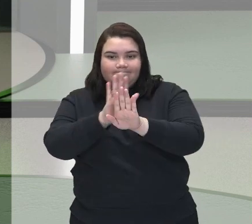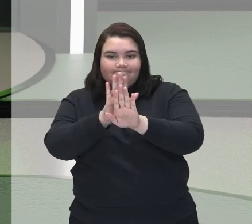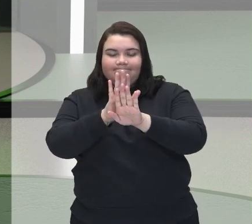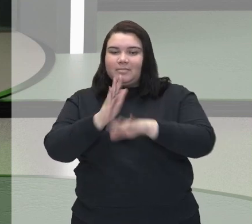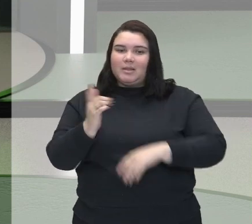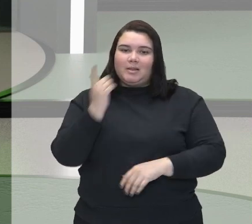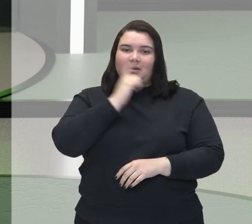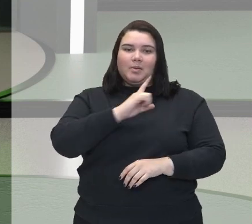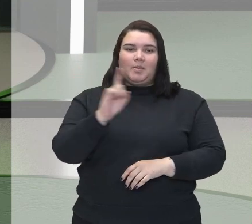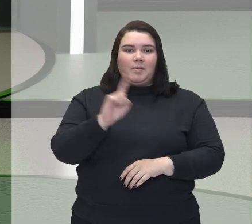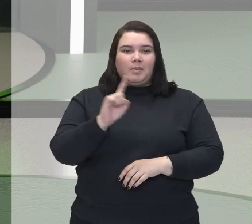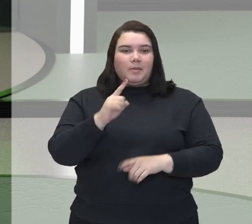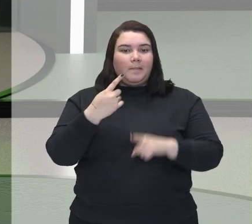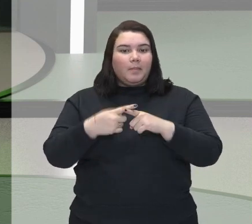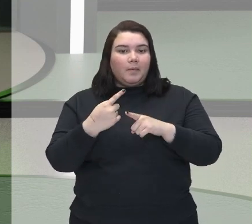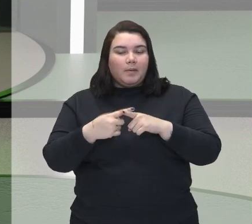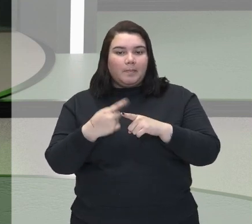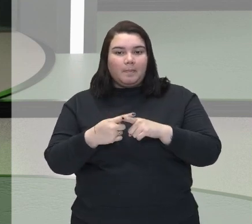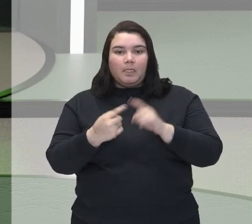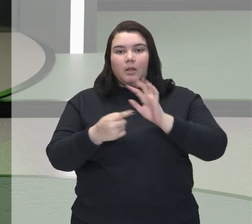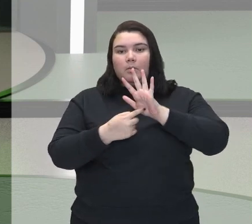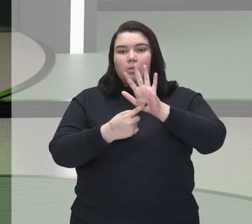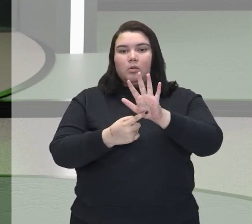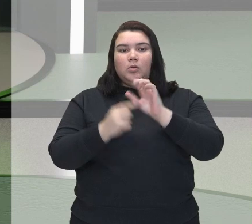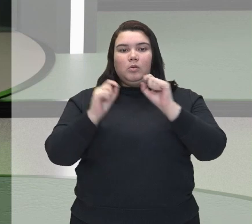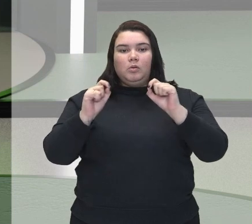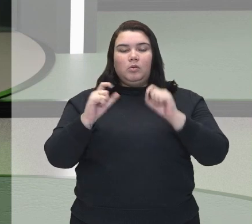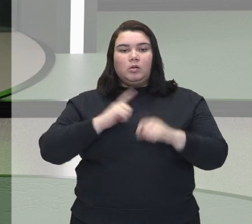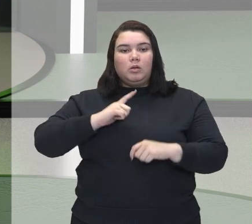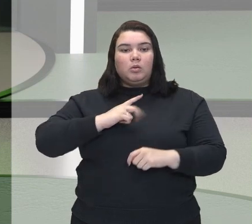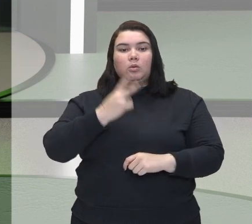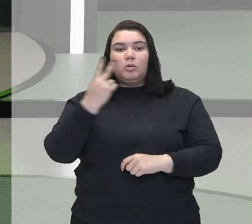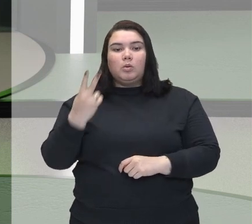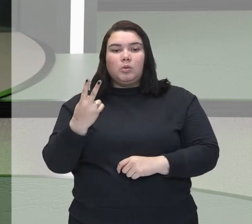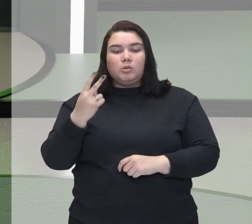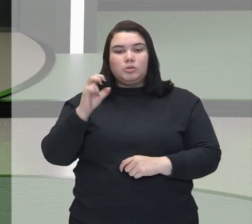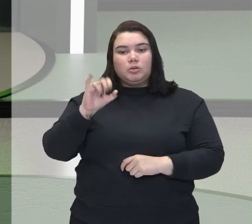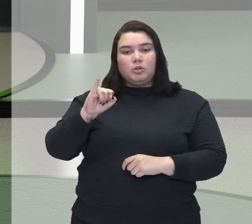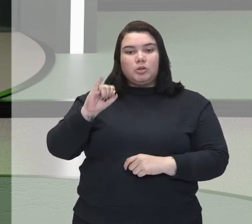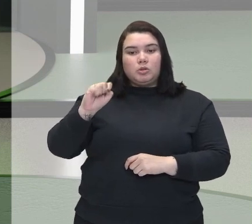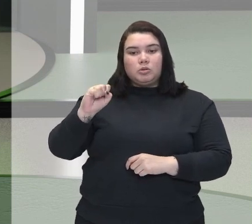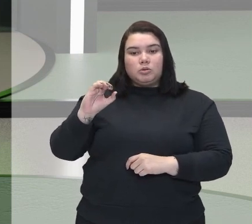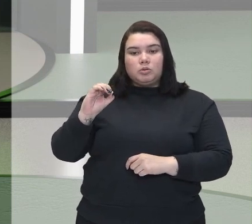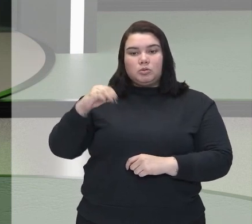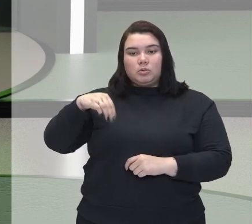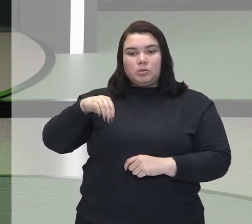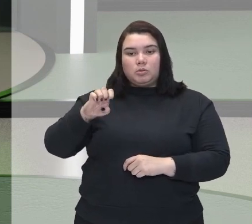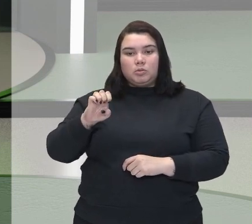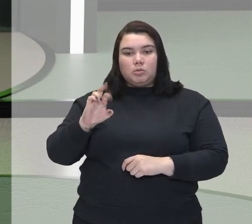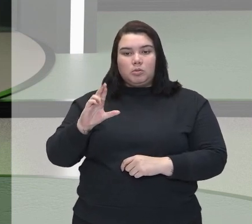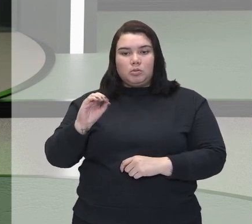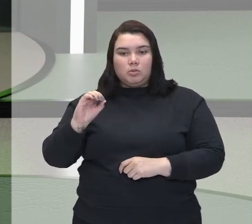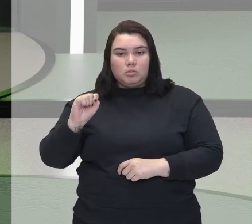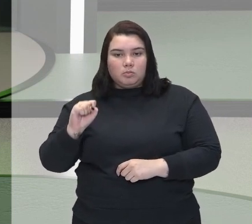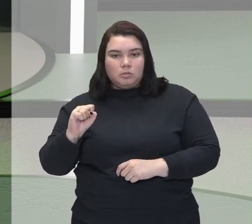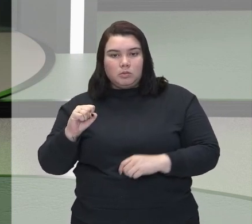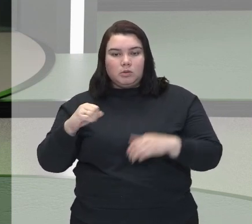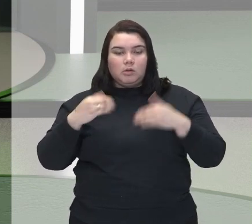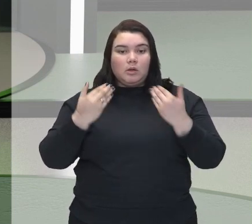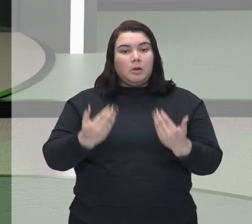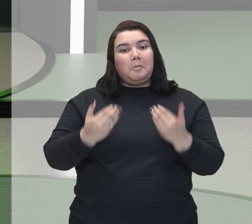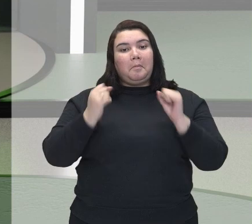vão apresentar aqui dois isômeros. Quem são esses isômeros? Ou vai desviar o plano da luz para o